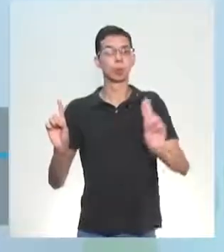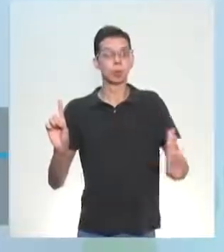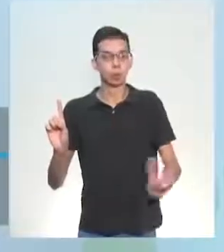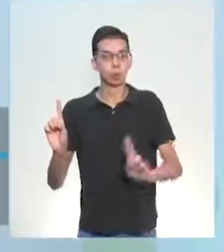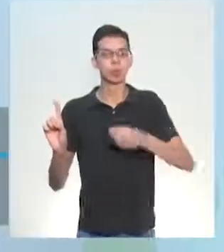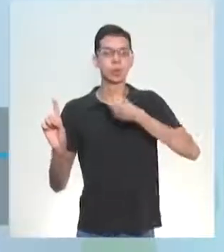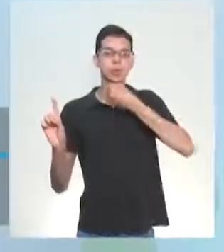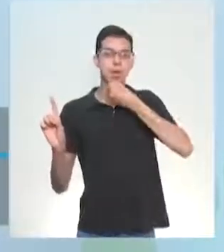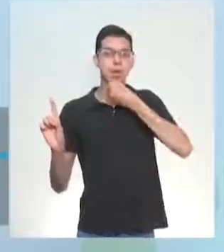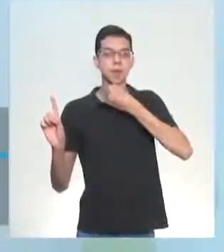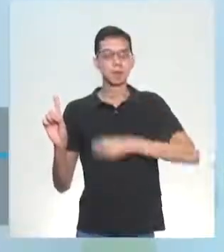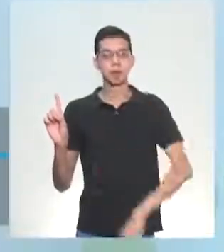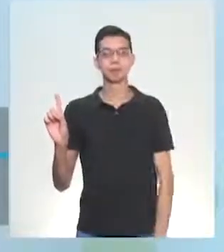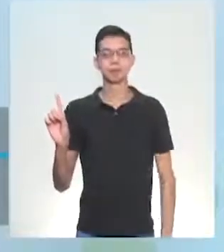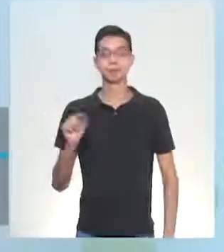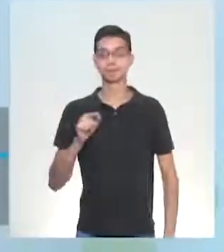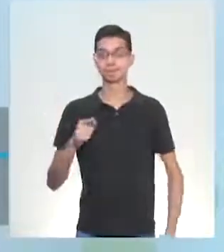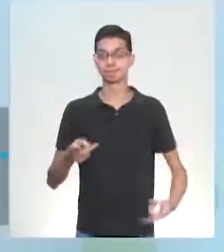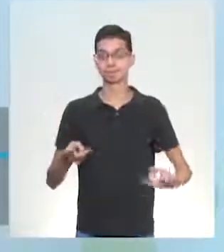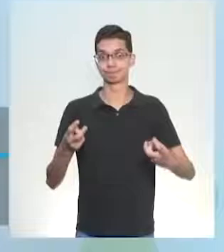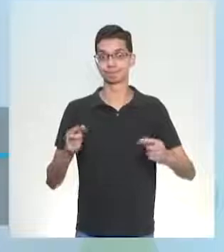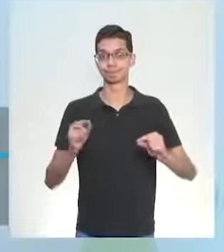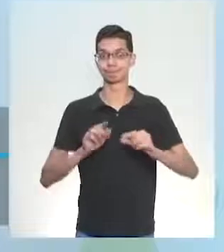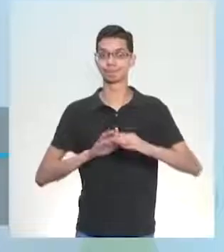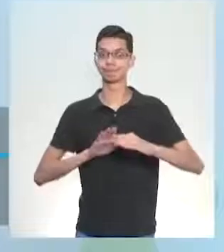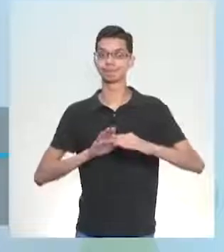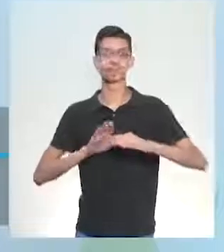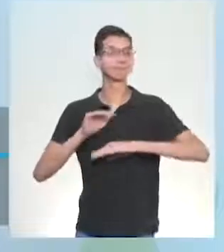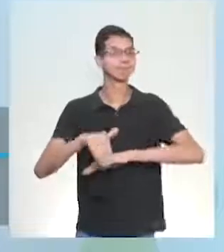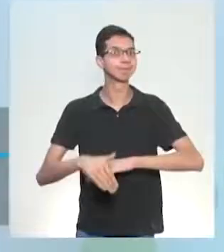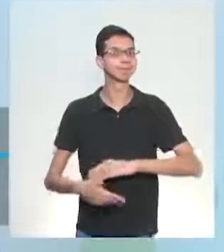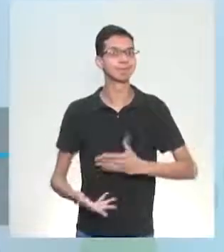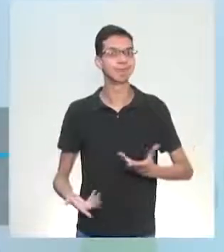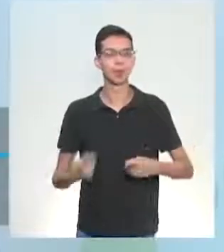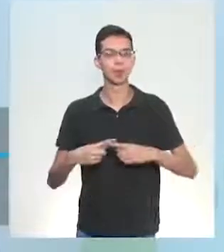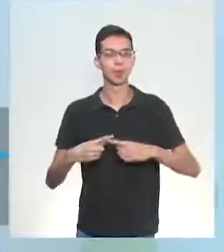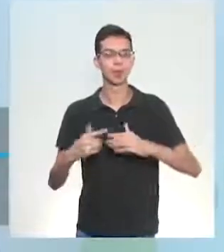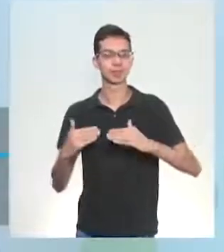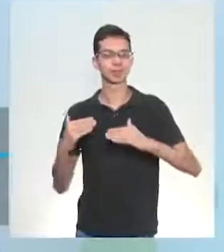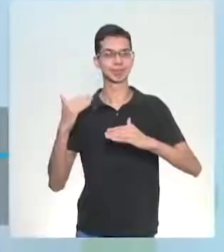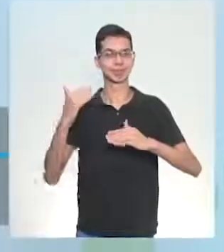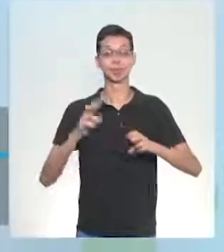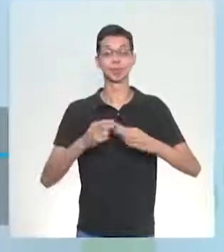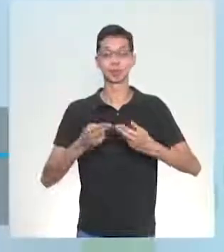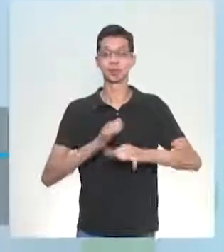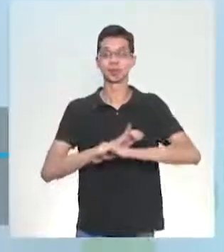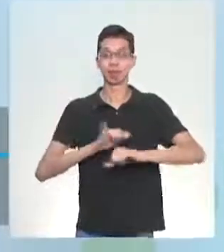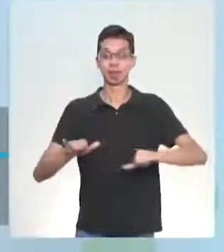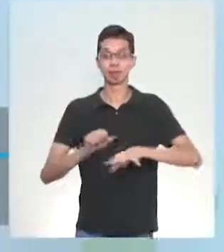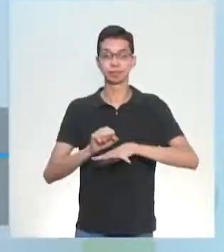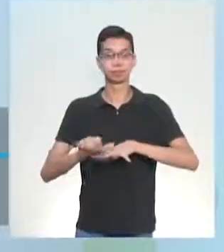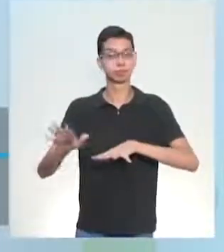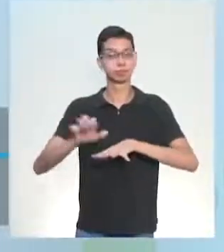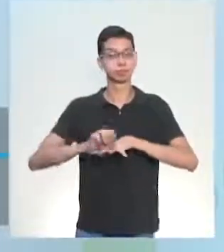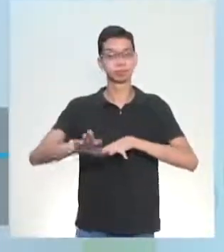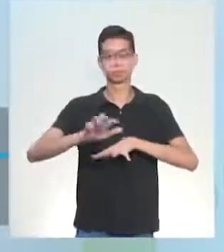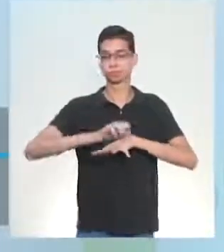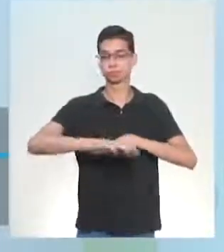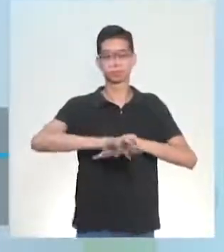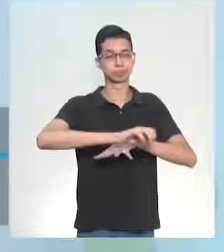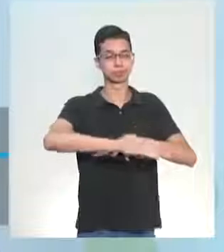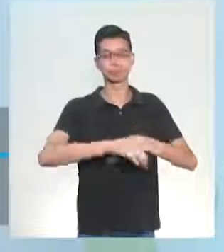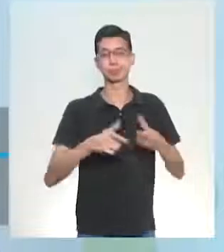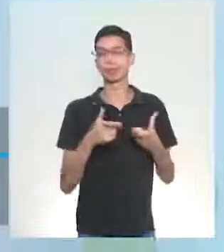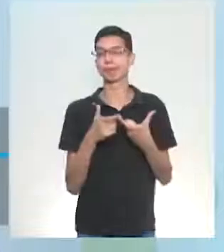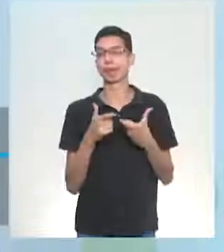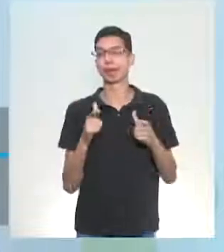vê que ele conseguiu extrapolar. Por isso que fala que viraliza, né? Ele toma um alcance assim, em proporções gigantescas, costumamos falar